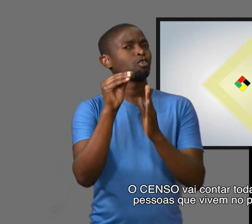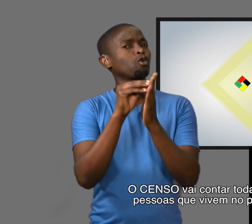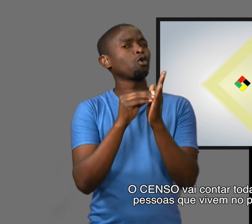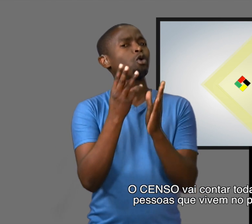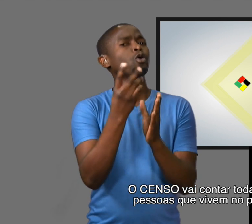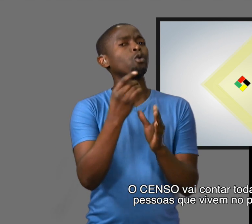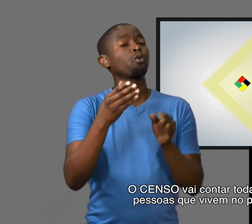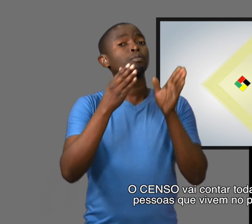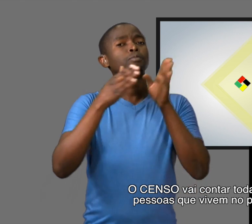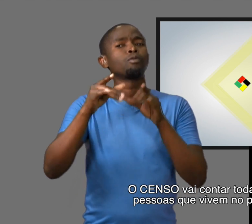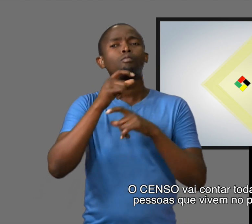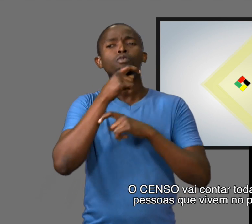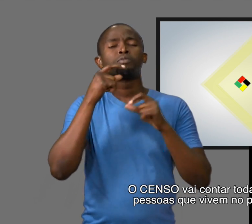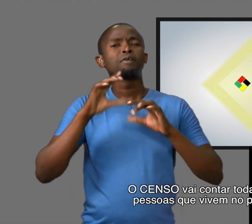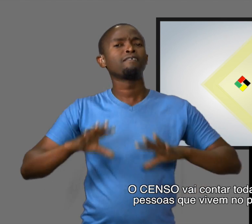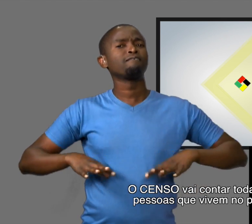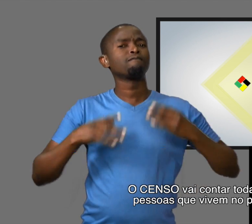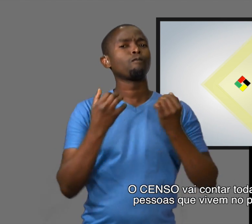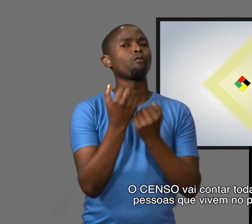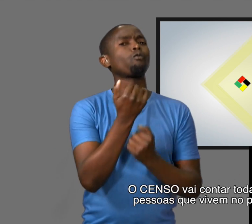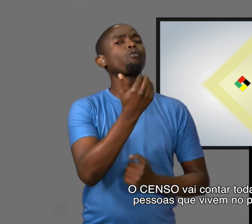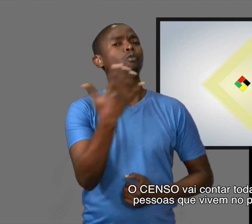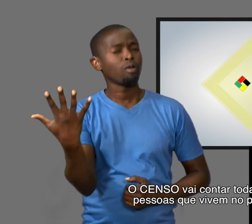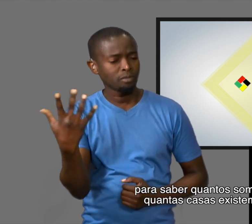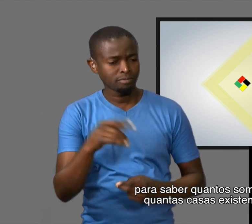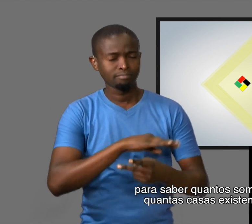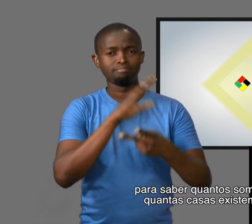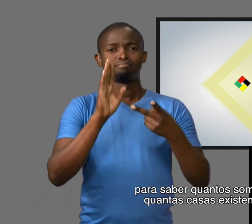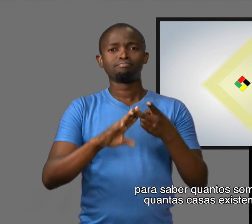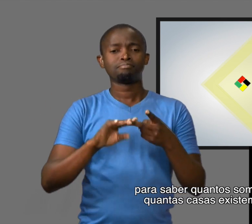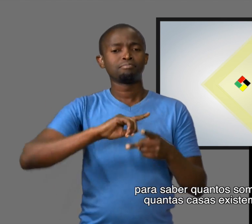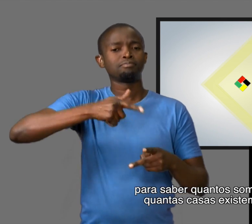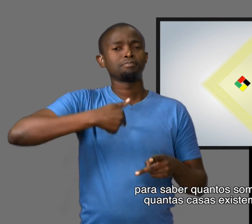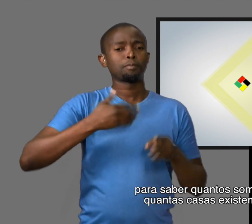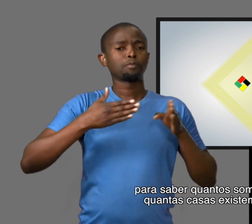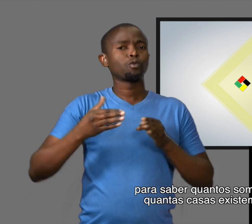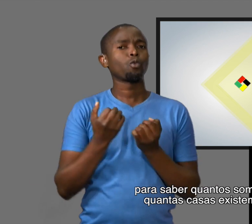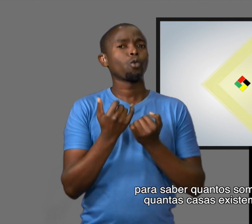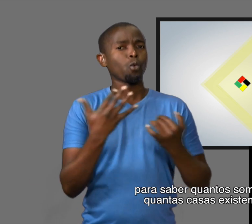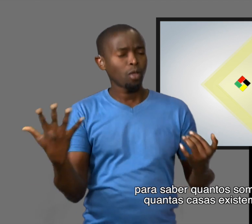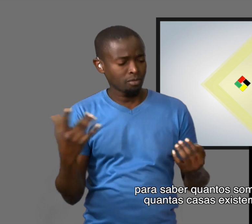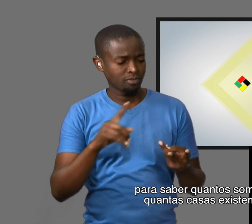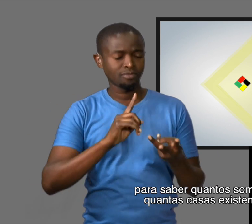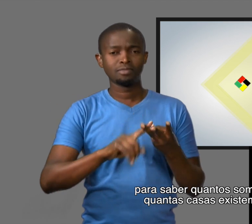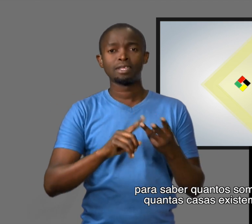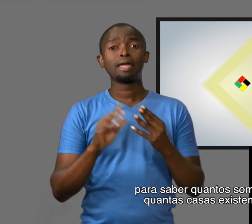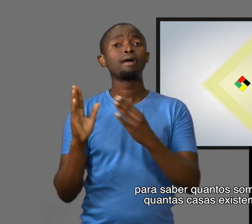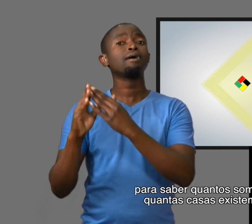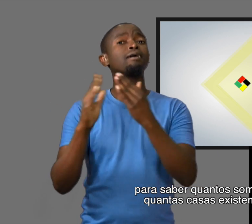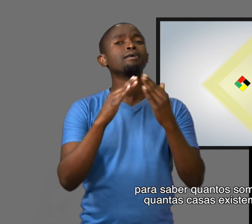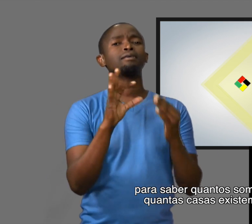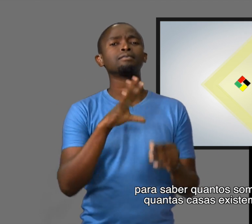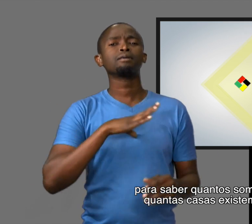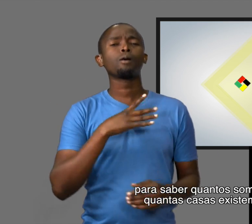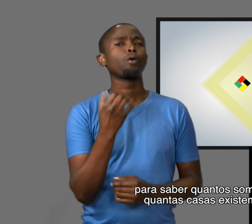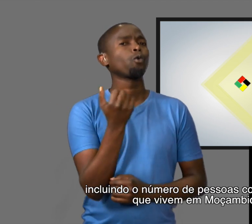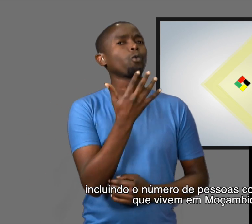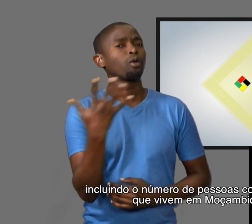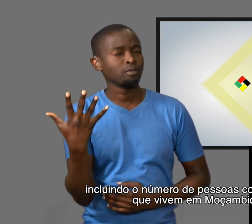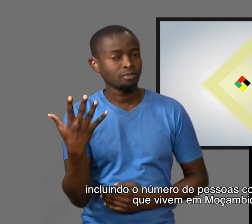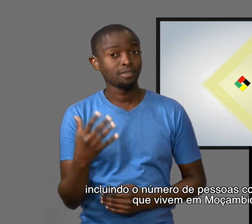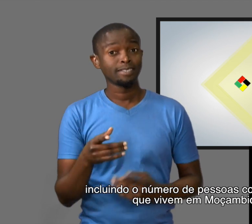O censo vai contar todas as pessoas que vivem no país para saber quantos somos, quantas casas